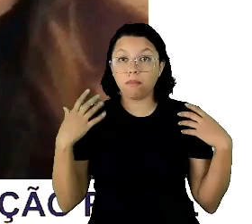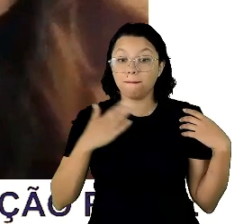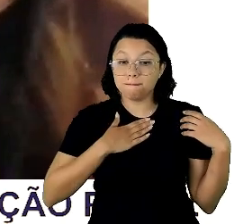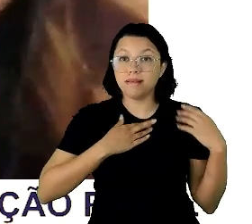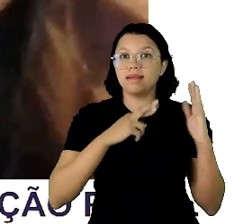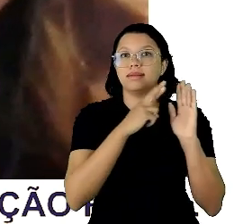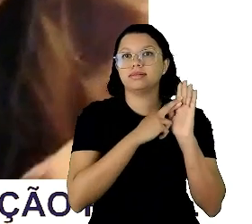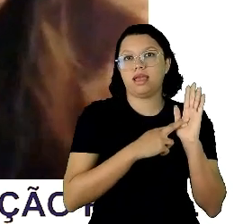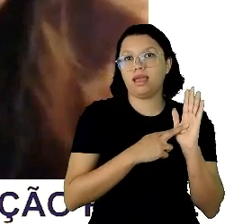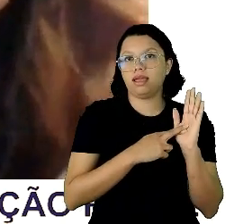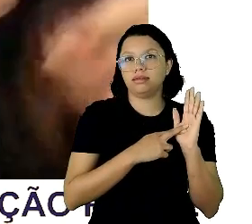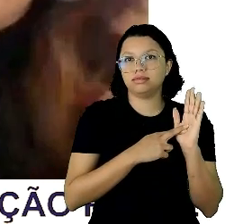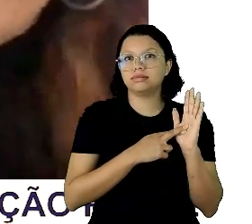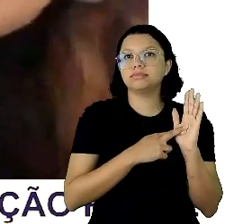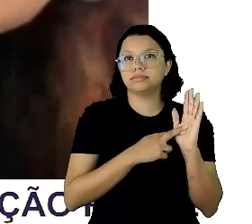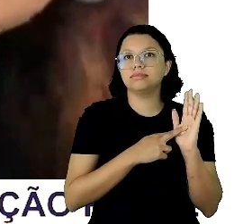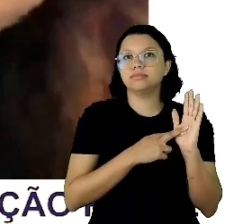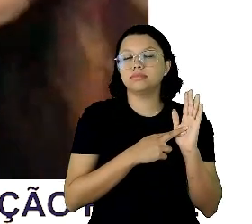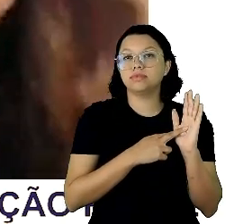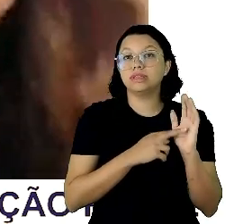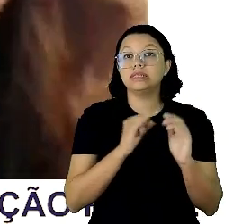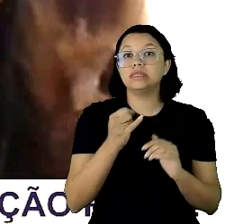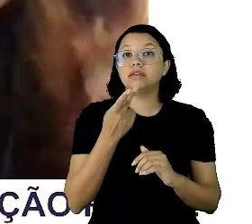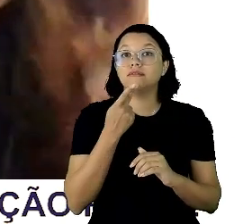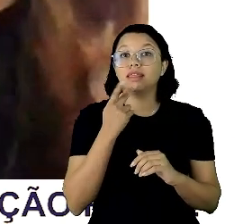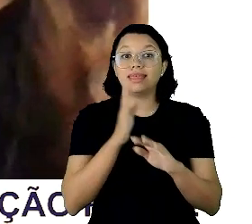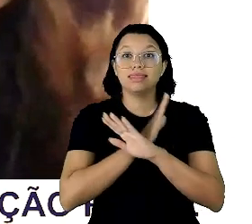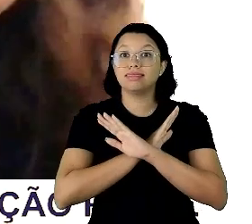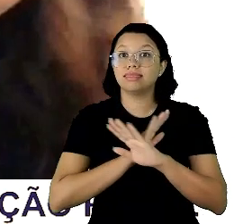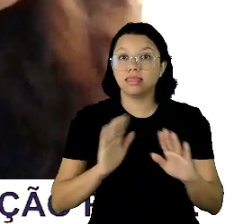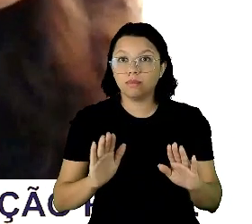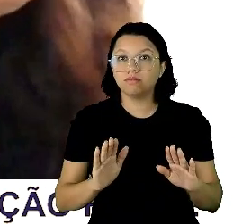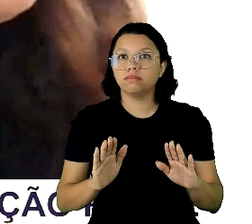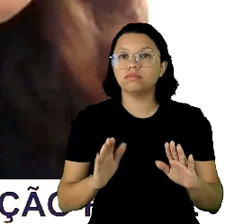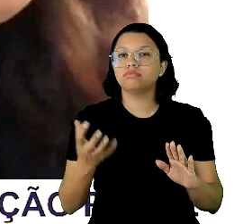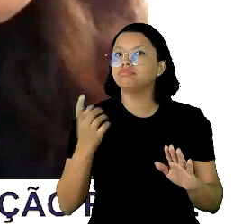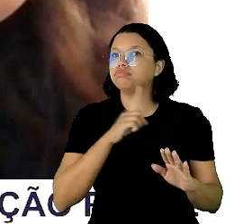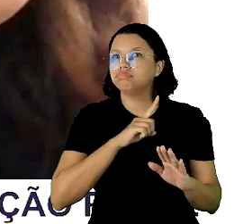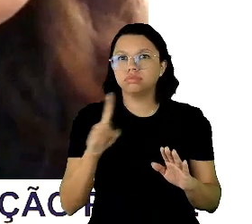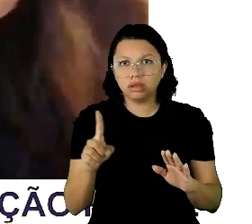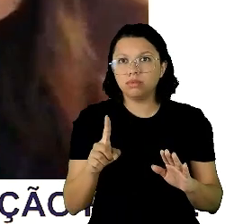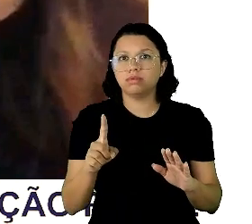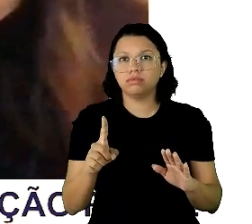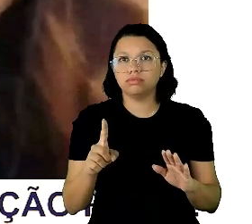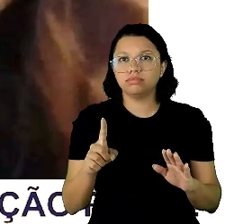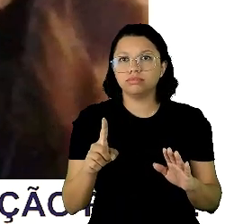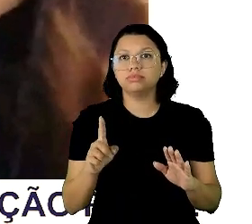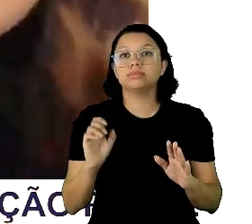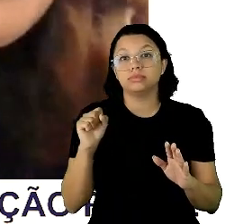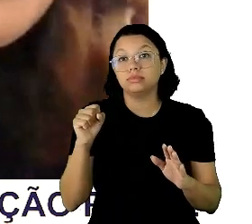quem manda. O não é a regra e o sim é a exceção. Isso é importante, né?